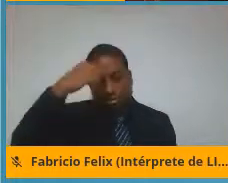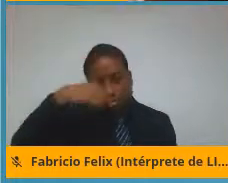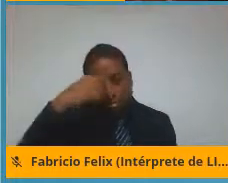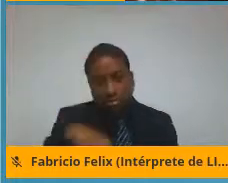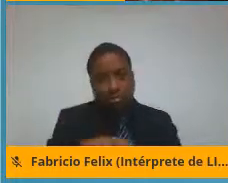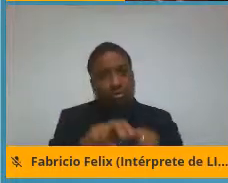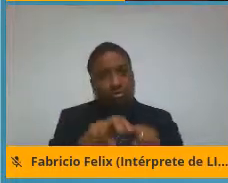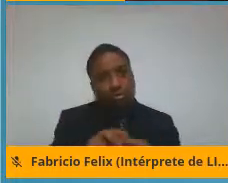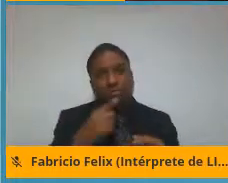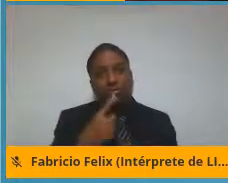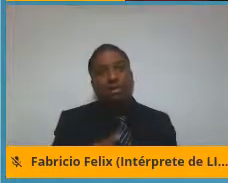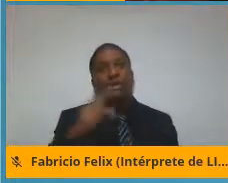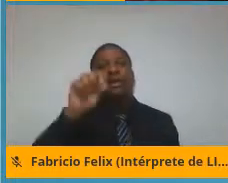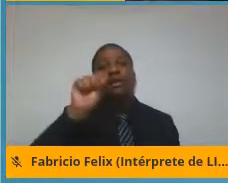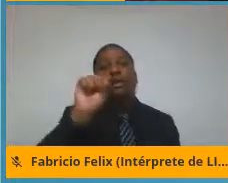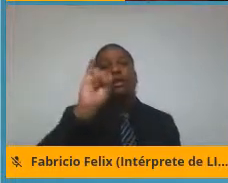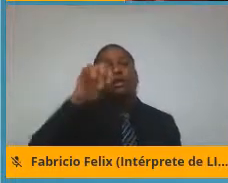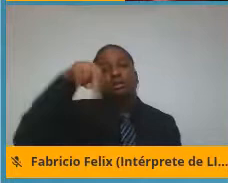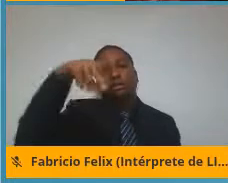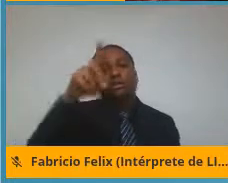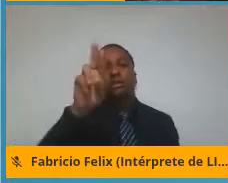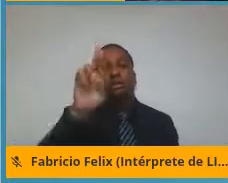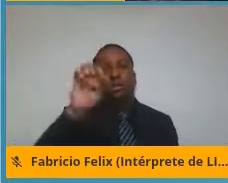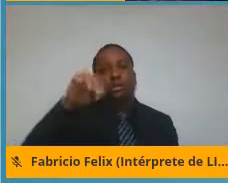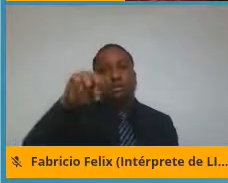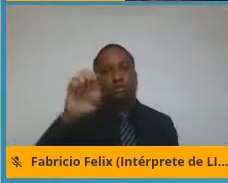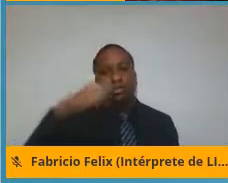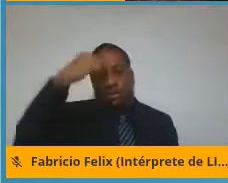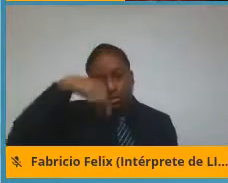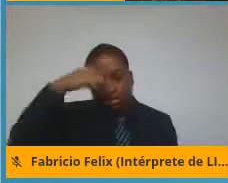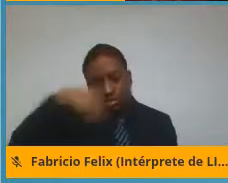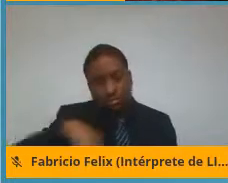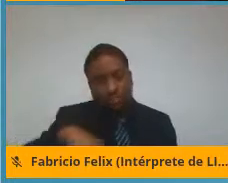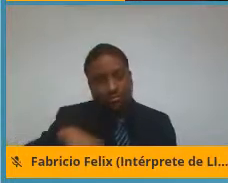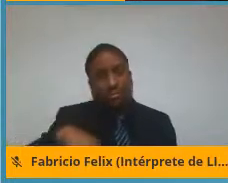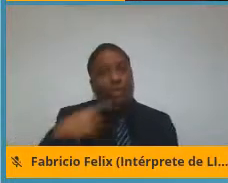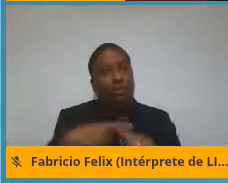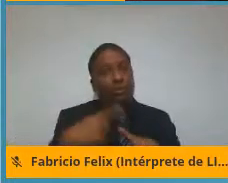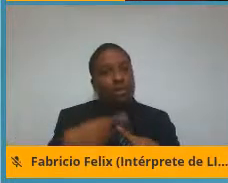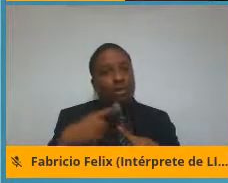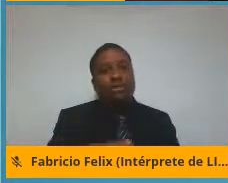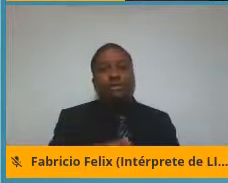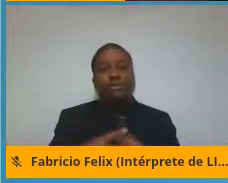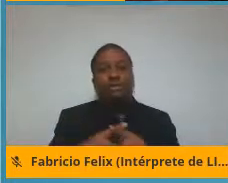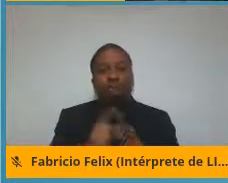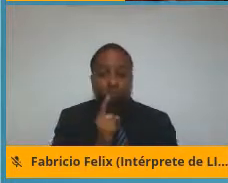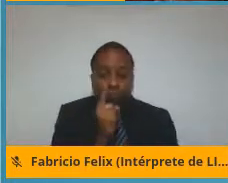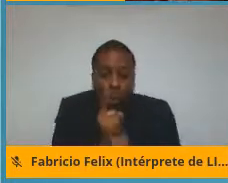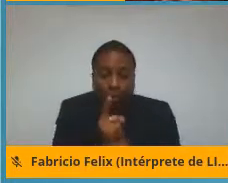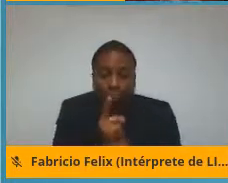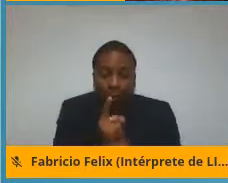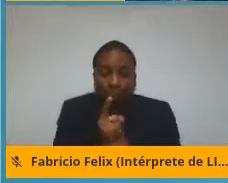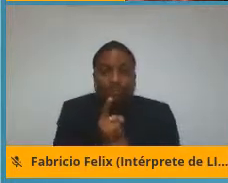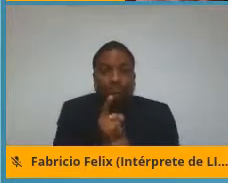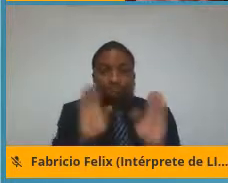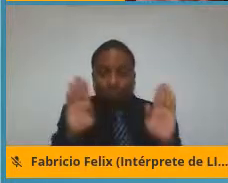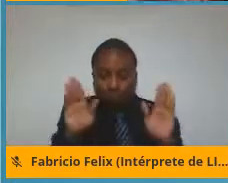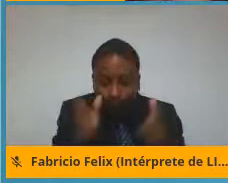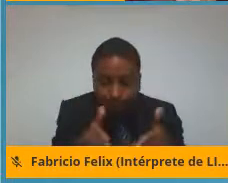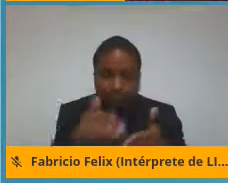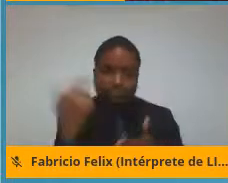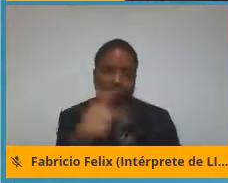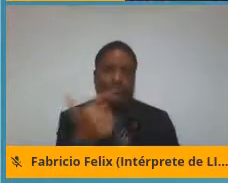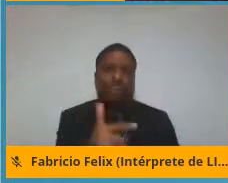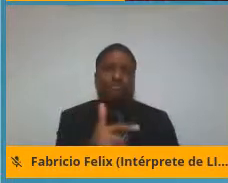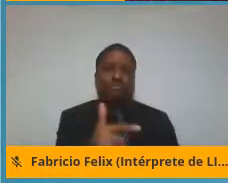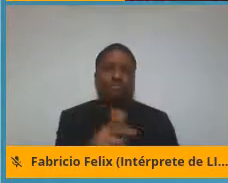termo, síndromes gripais, porque você não tem um diagnóstico específico e o paciente começa a apresentar uma série de sintomatologias e,